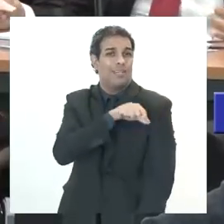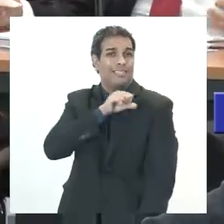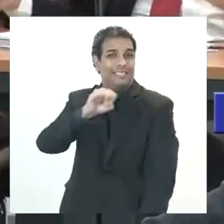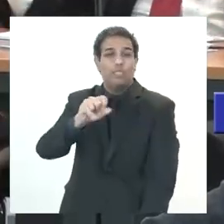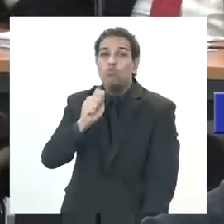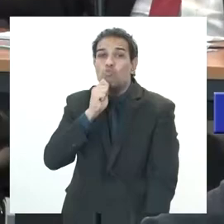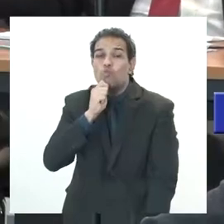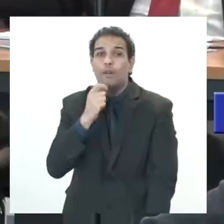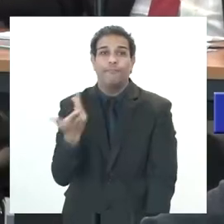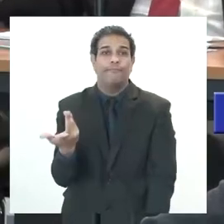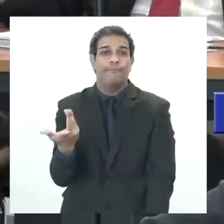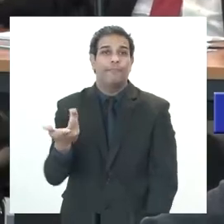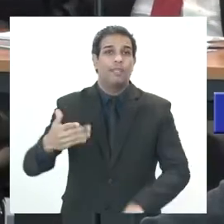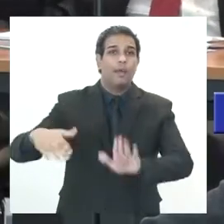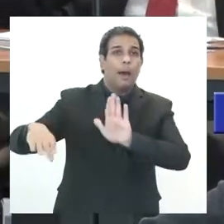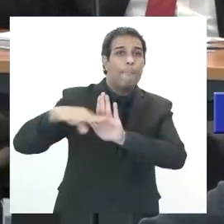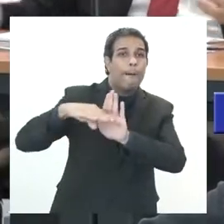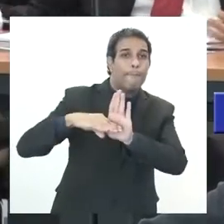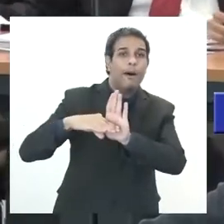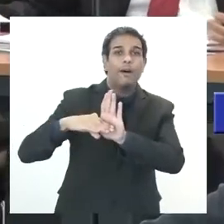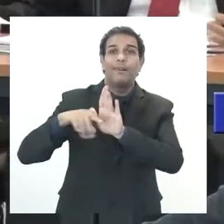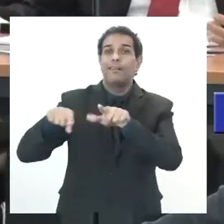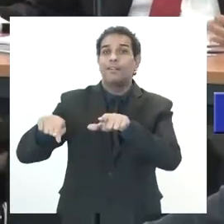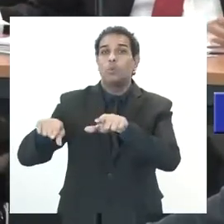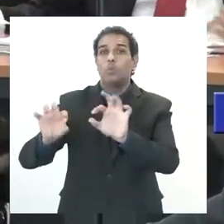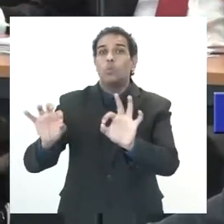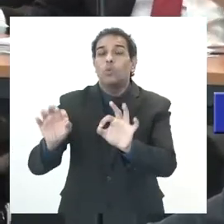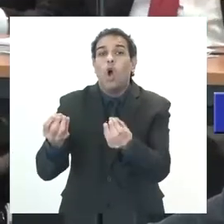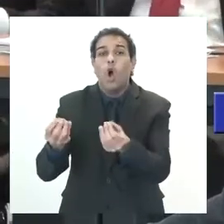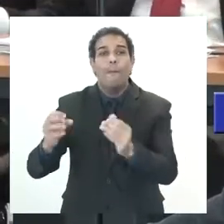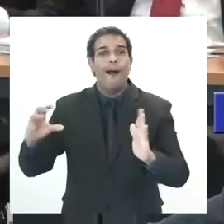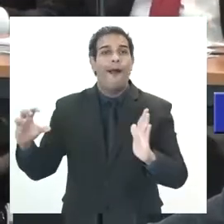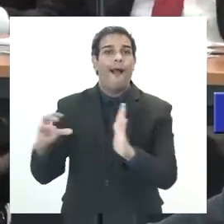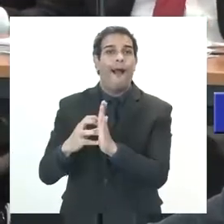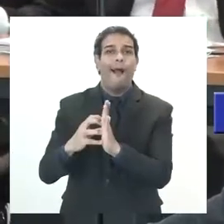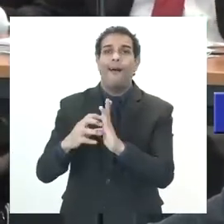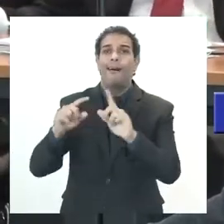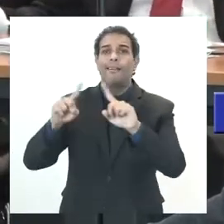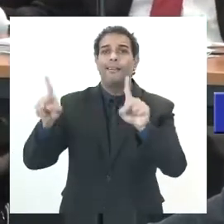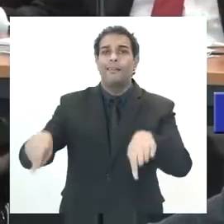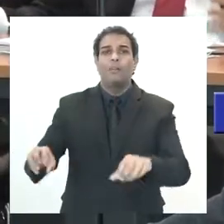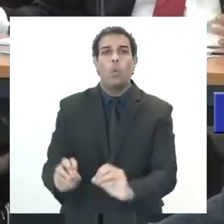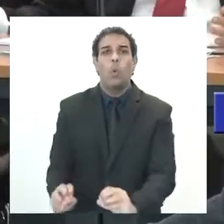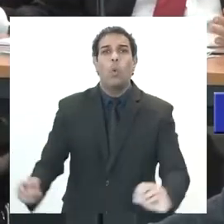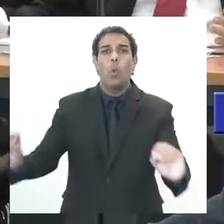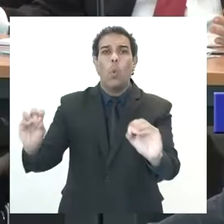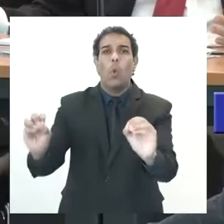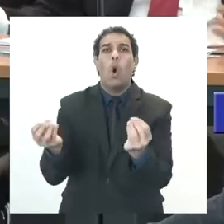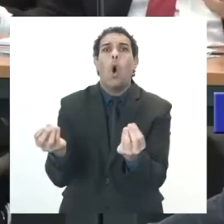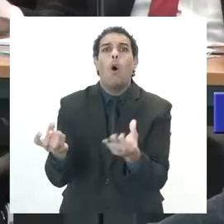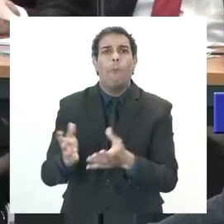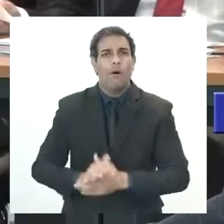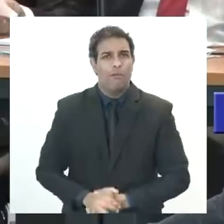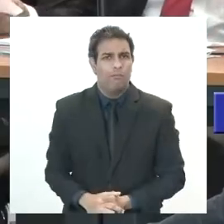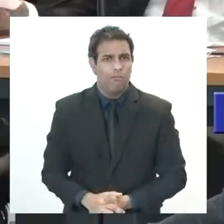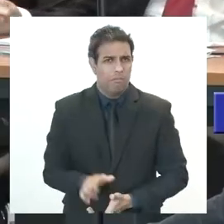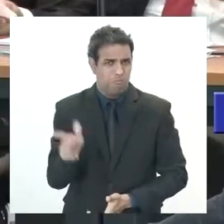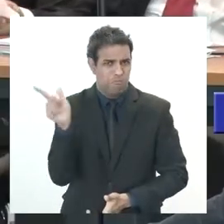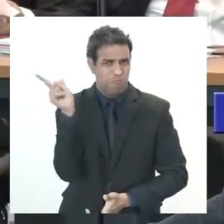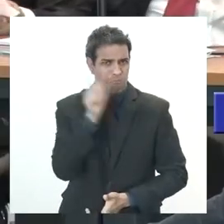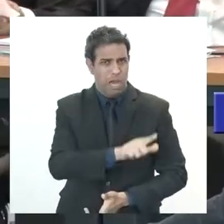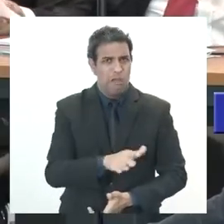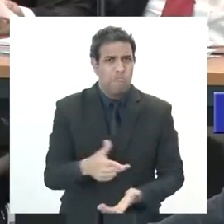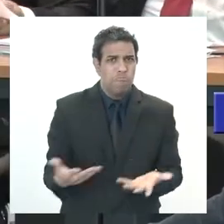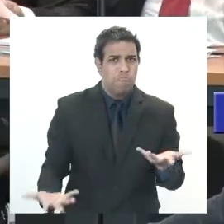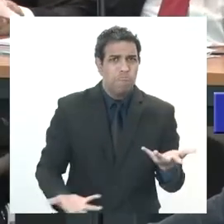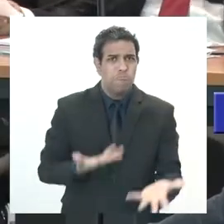se ele não tem planos você não está tentando ele não tem plano de cargos carreiras e salários como é que